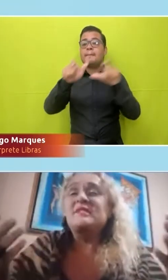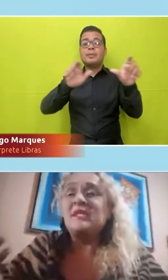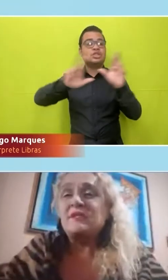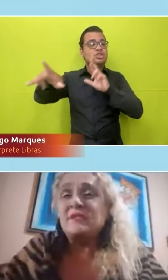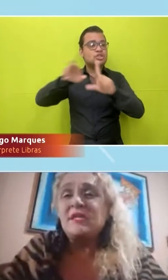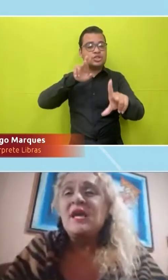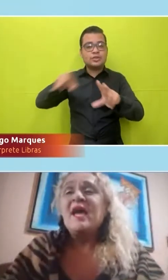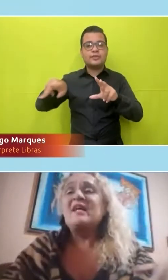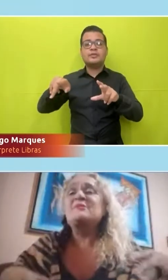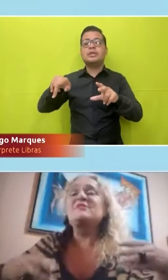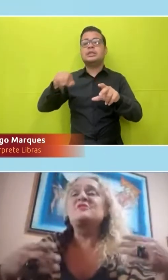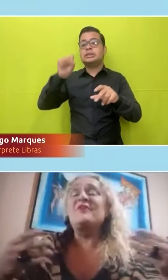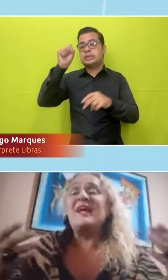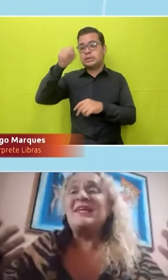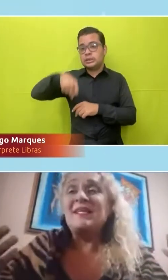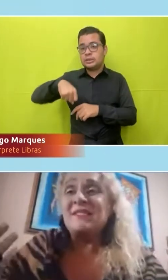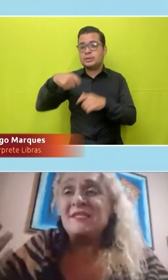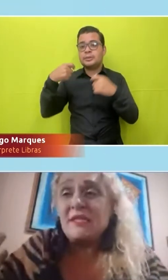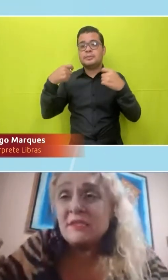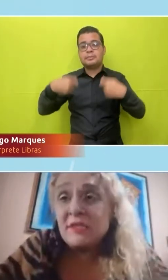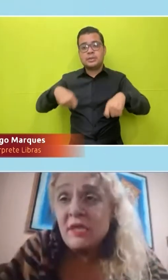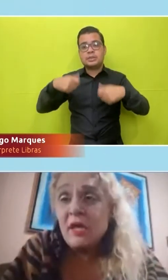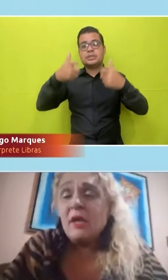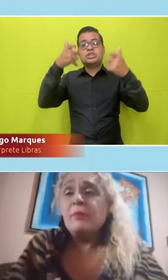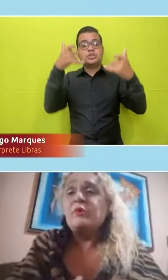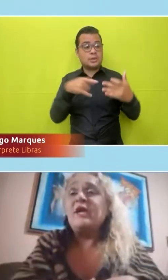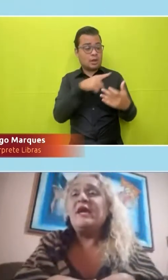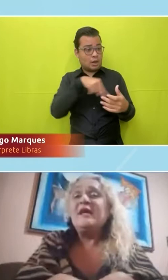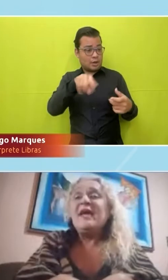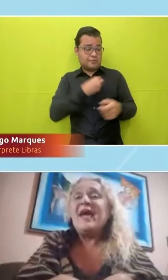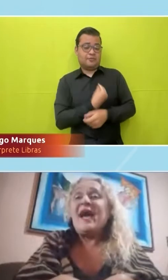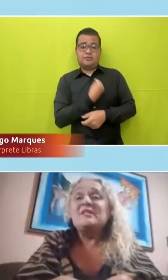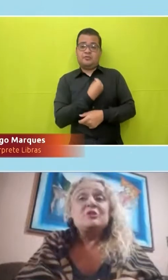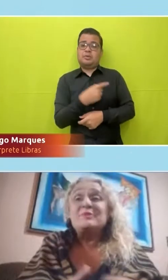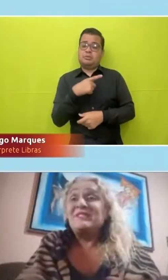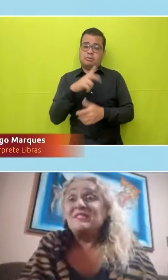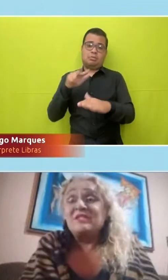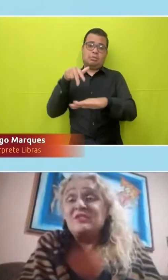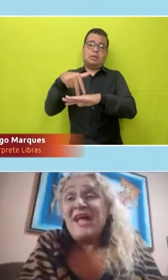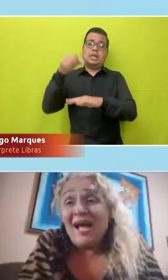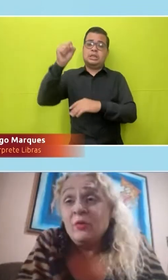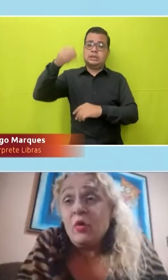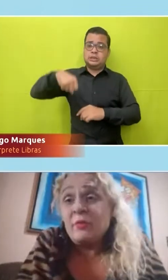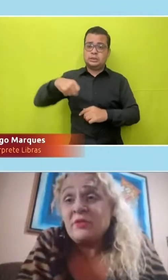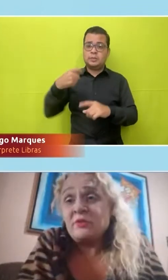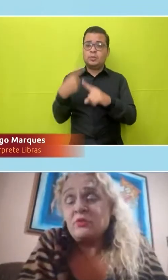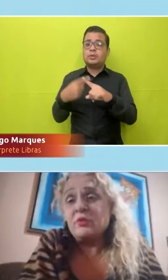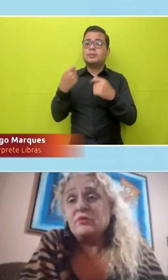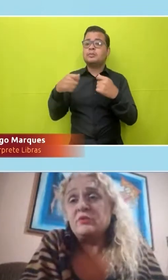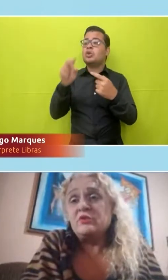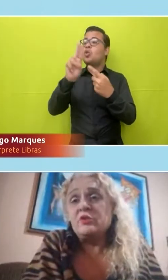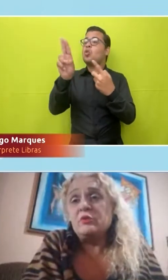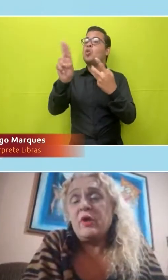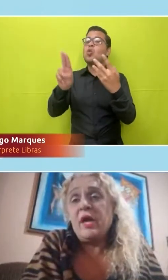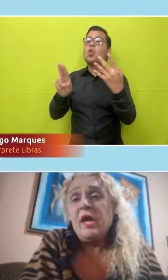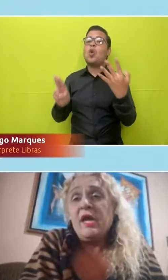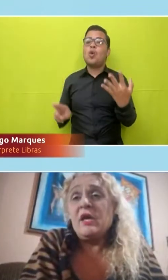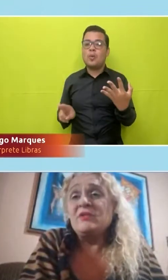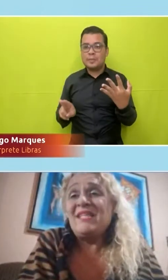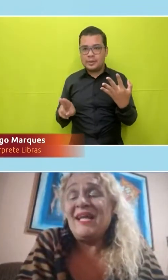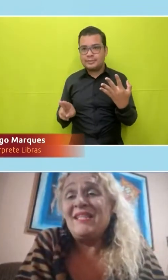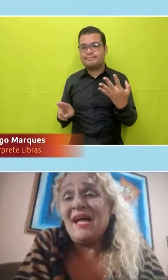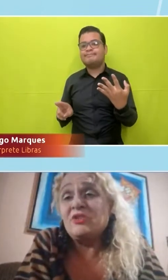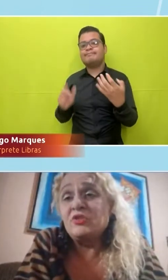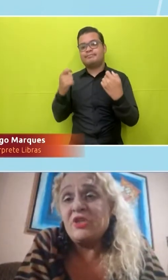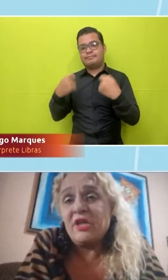essas vezes sim, elas precisam falar que existem sim, porque a gente precisa dar nome às pessoas no sentido. Eu